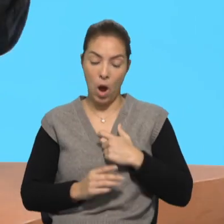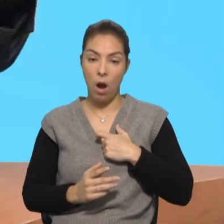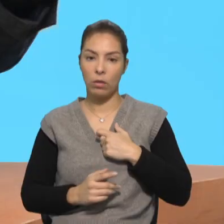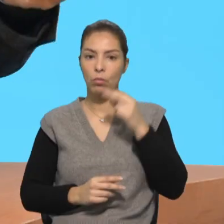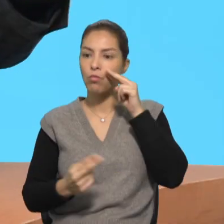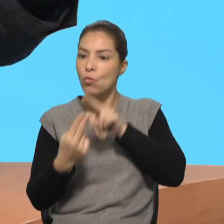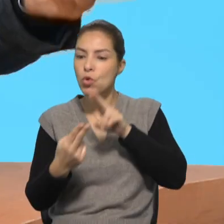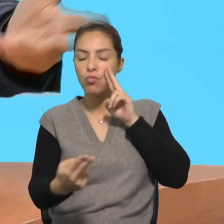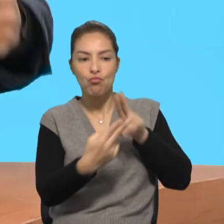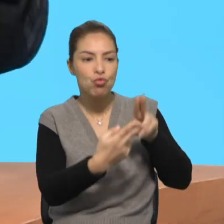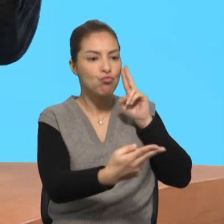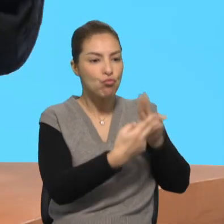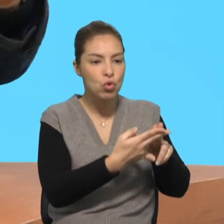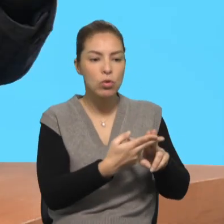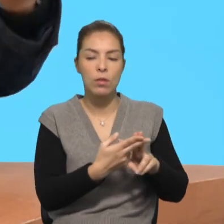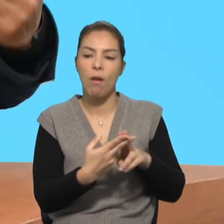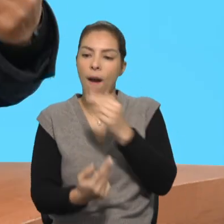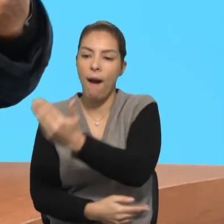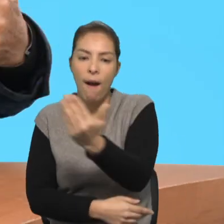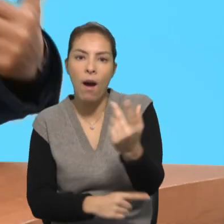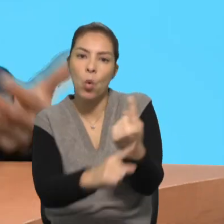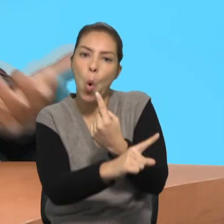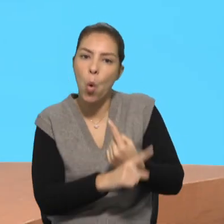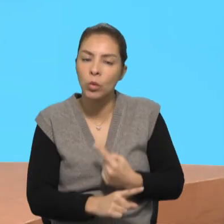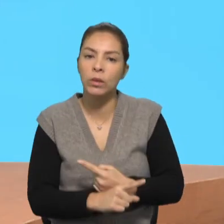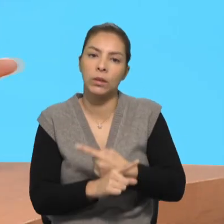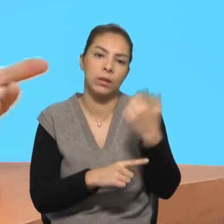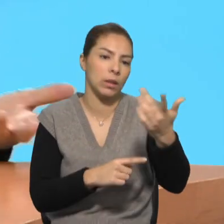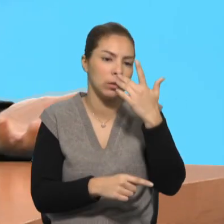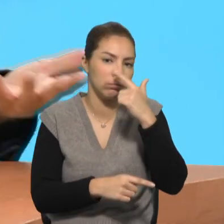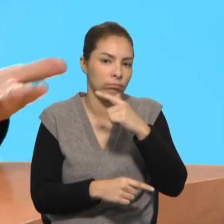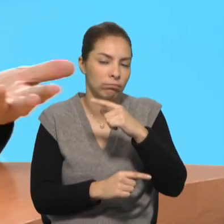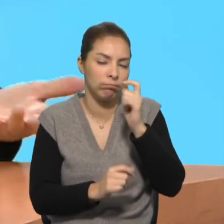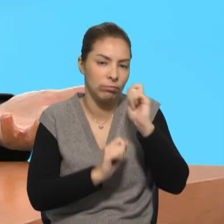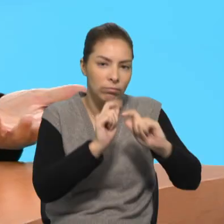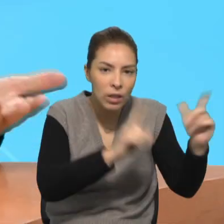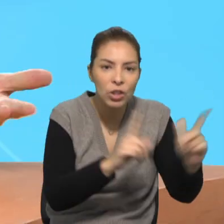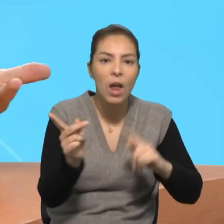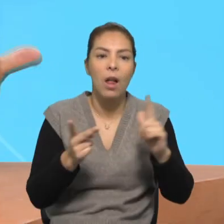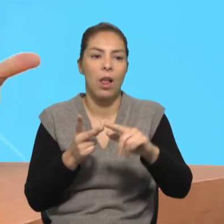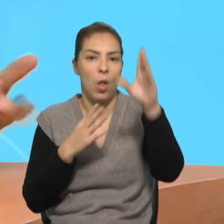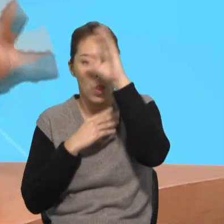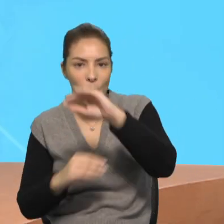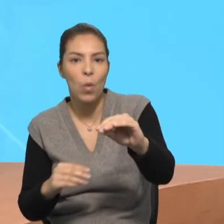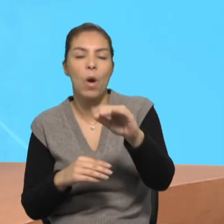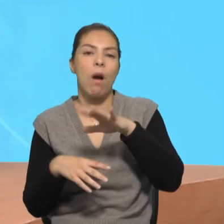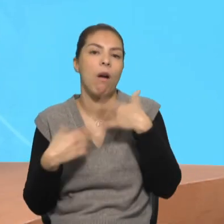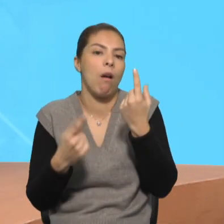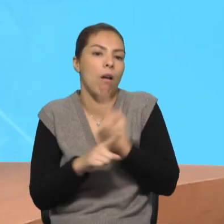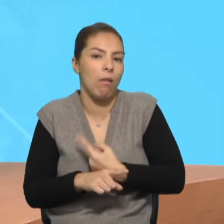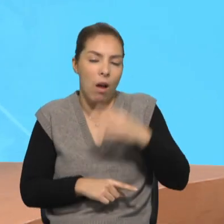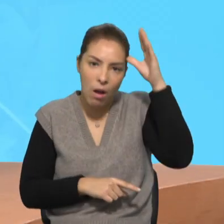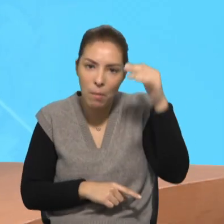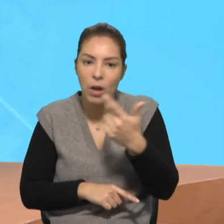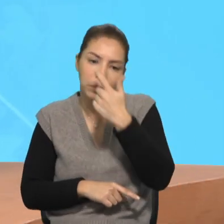este sentido de louvar aquele que está na sua gênese, que é um bocadinho a imagem do que acontece também no Salmo 8 e em